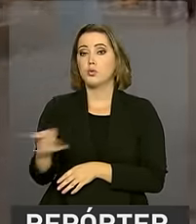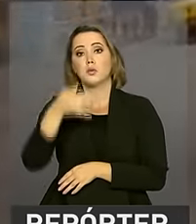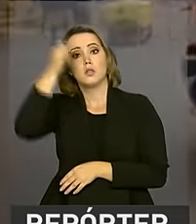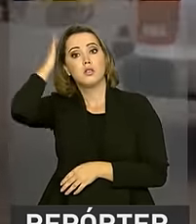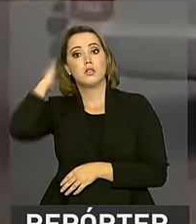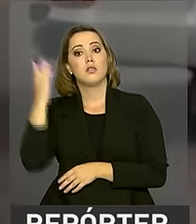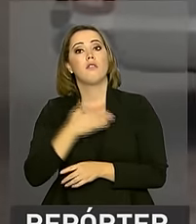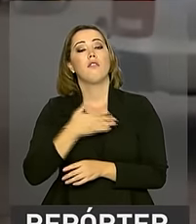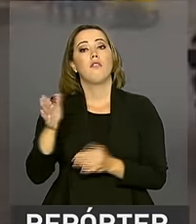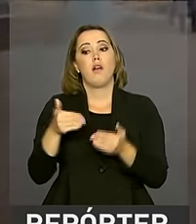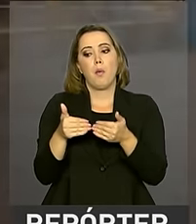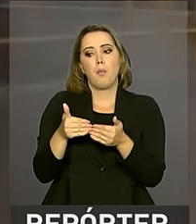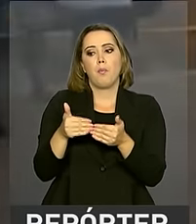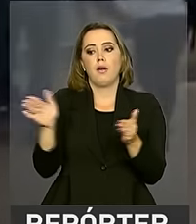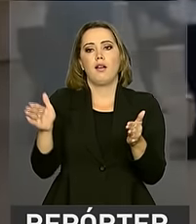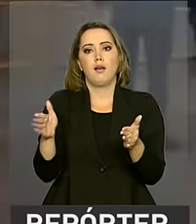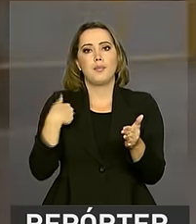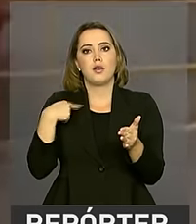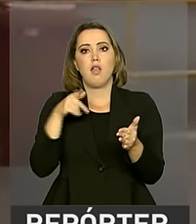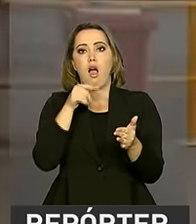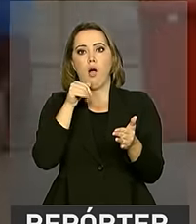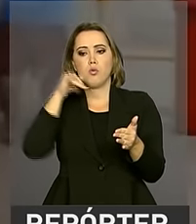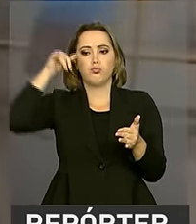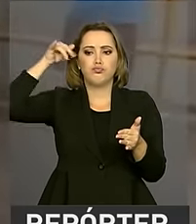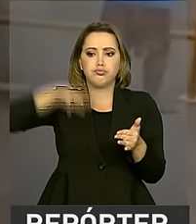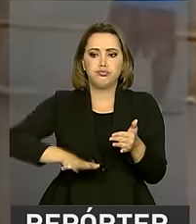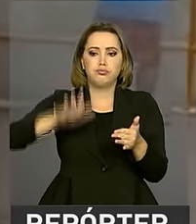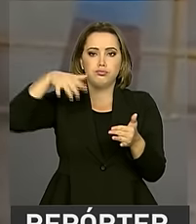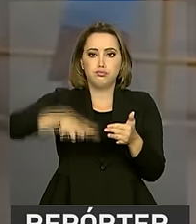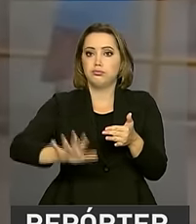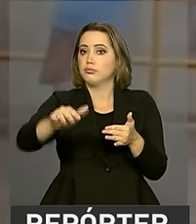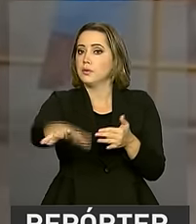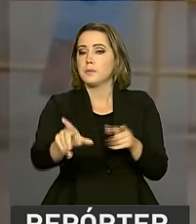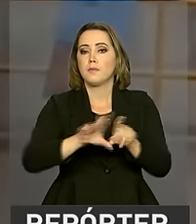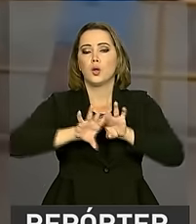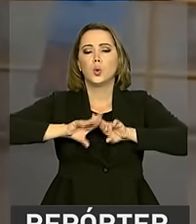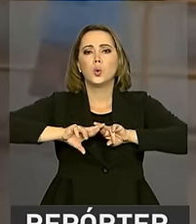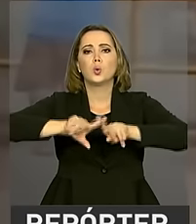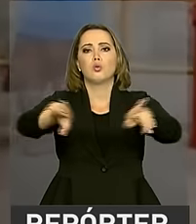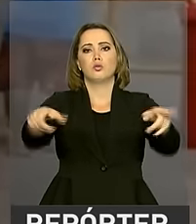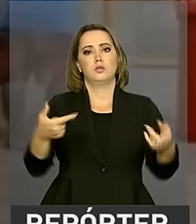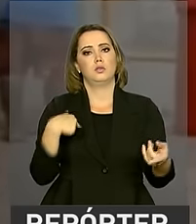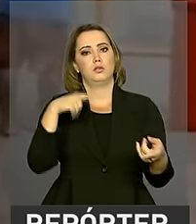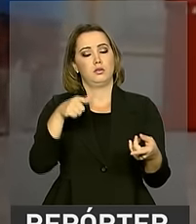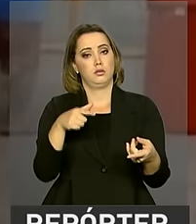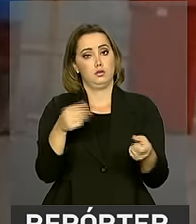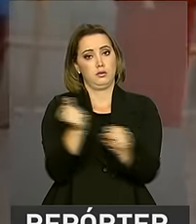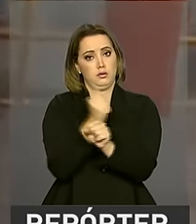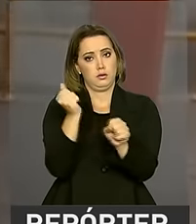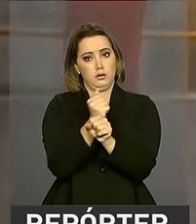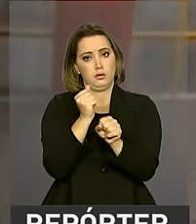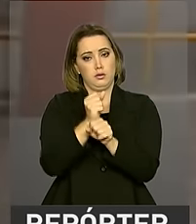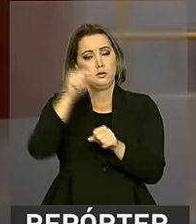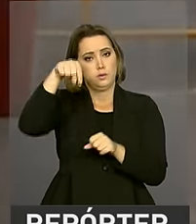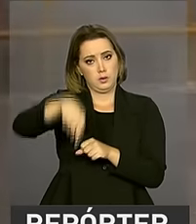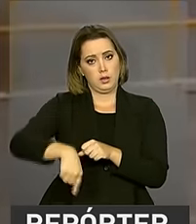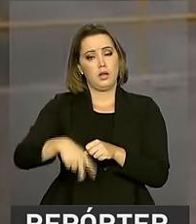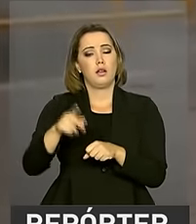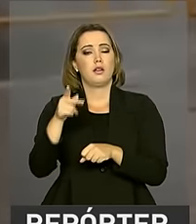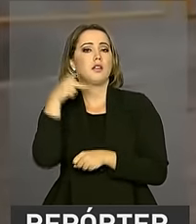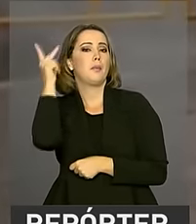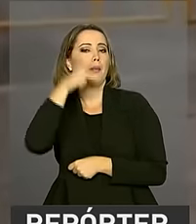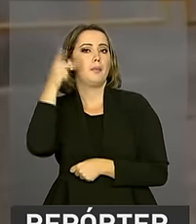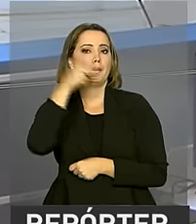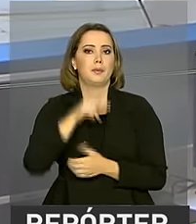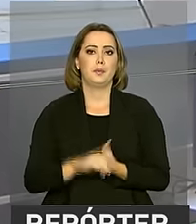acionar o mecanismo que abre as comportas ã da do do projeto de integração aqui em Monteiro na